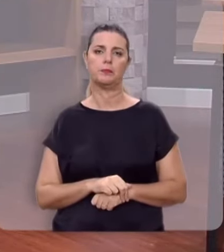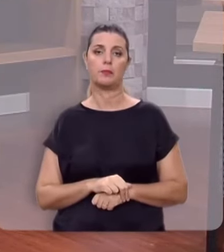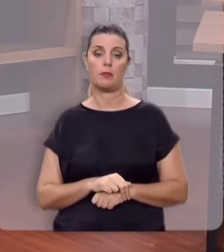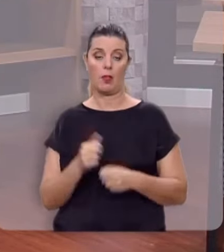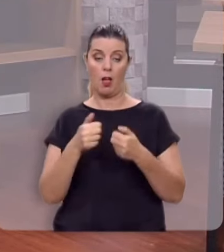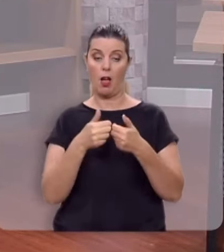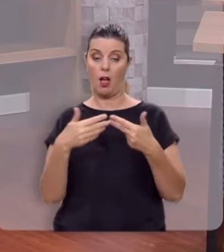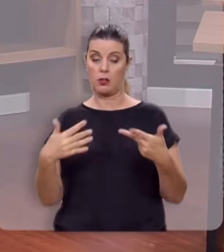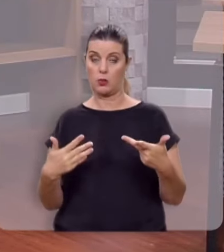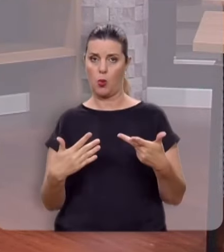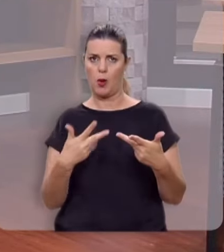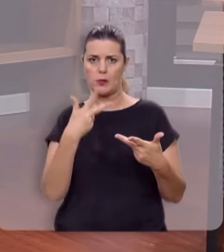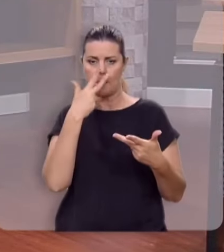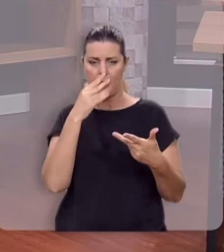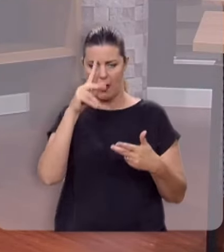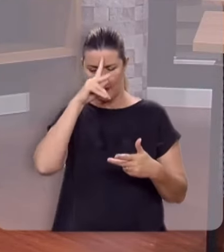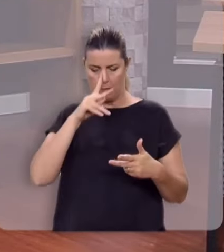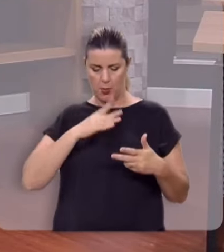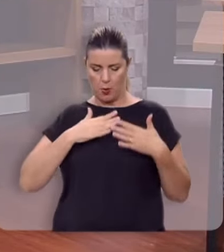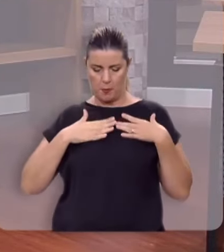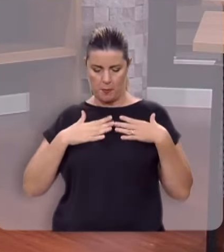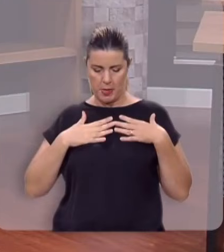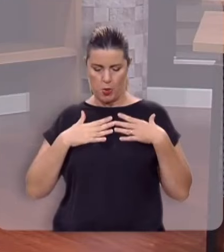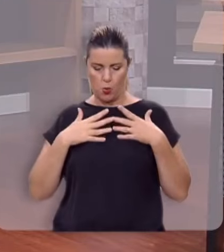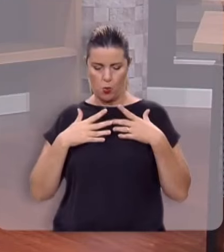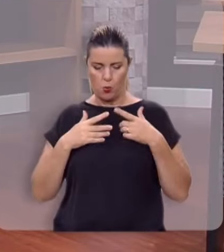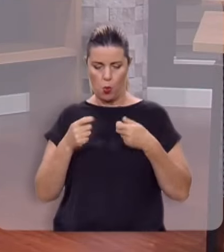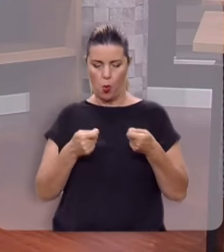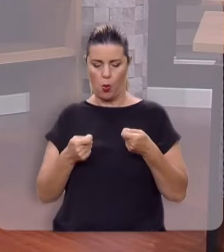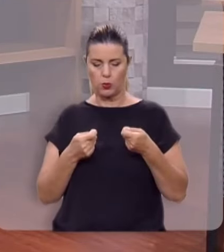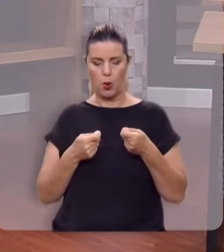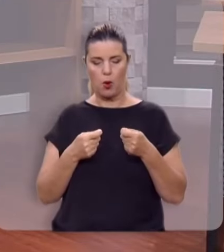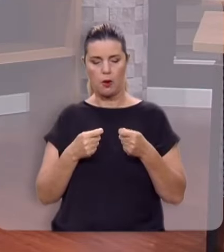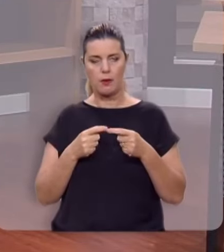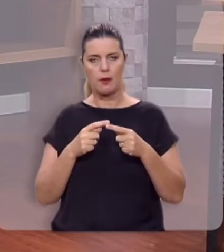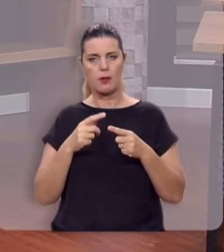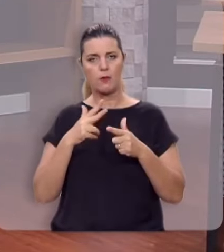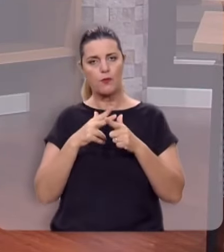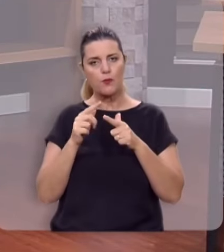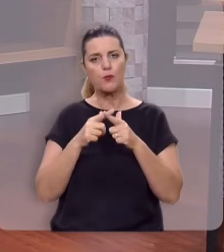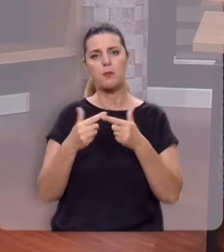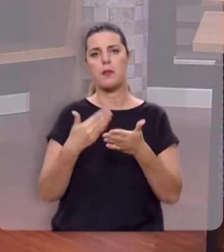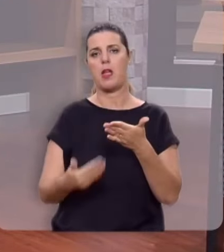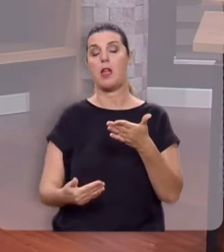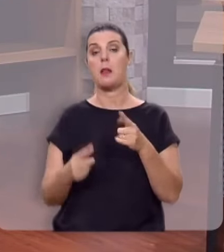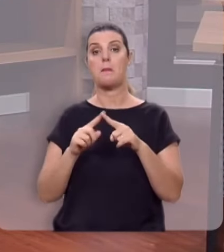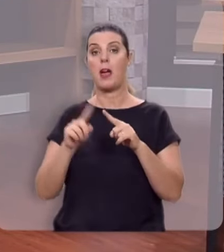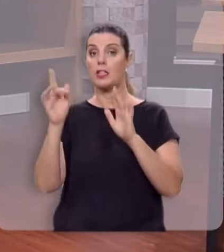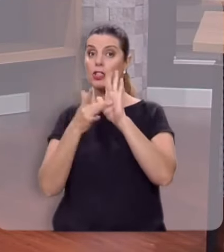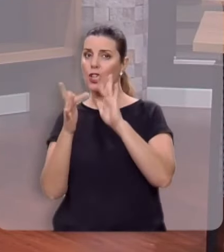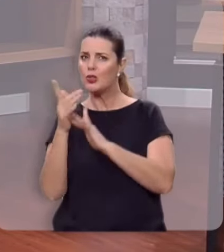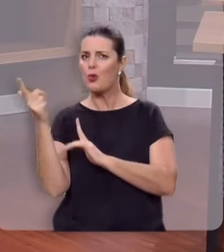As coisas fugiram do seu controle, mas não fugiram do controle de Jesus.